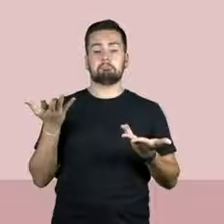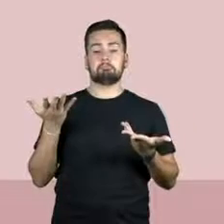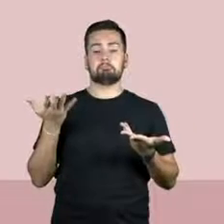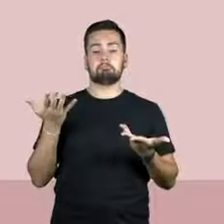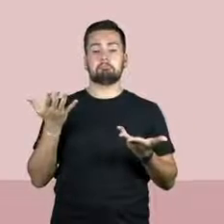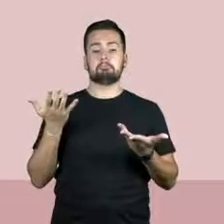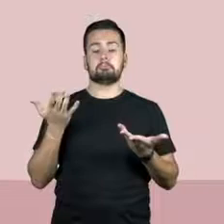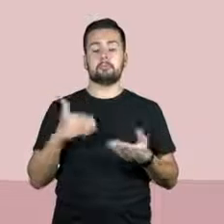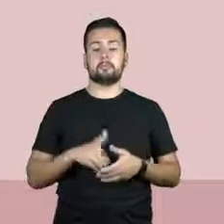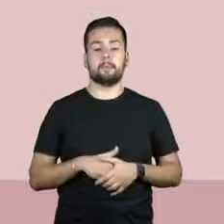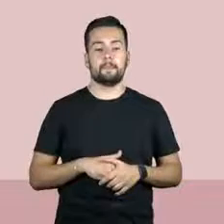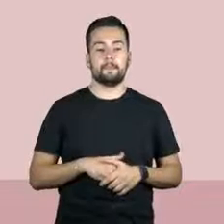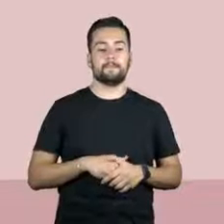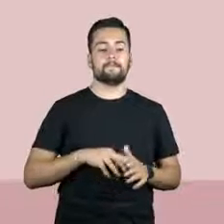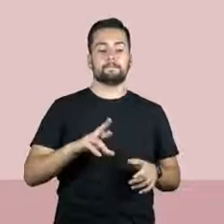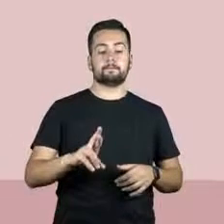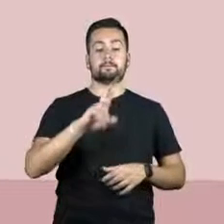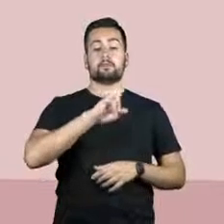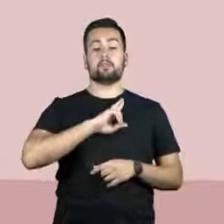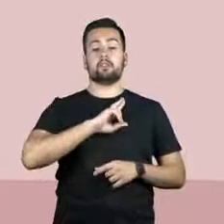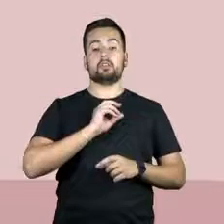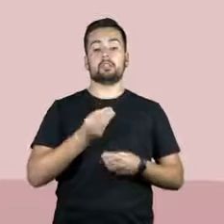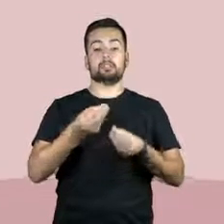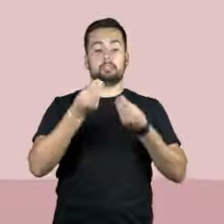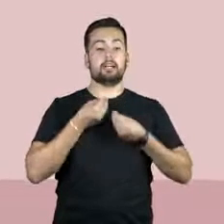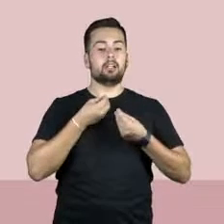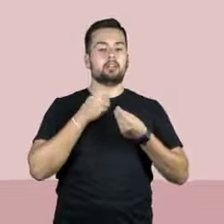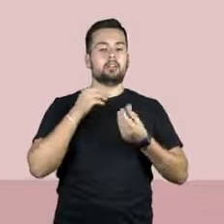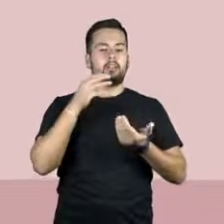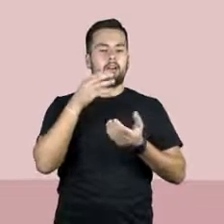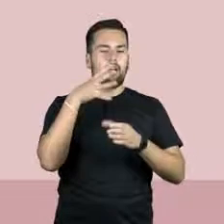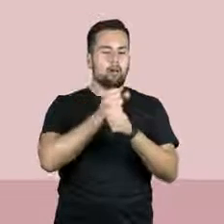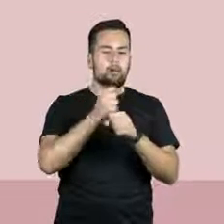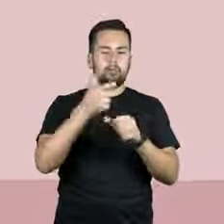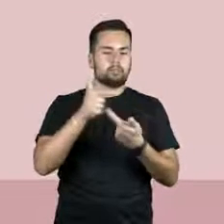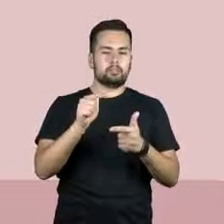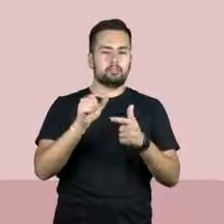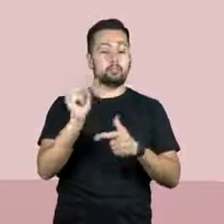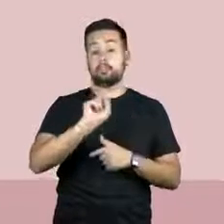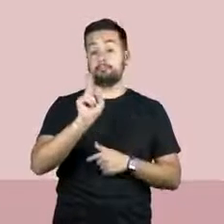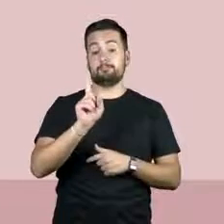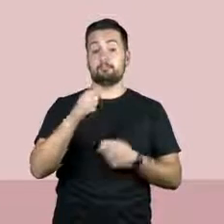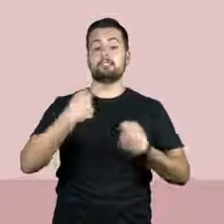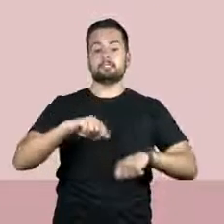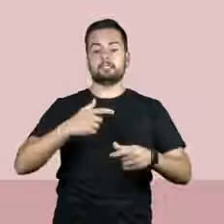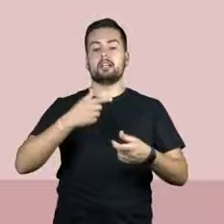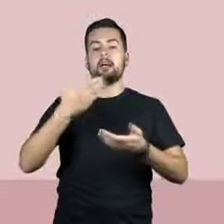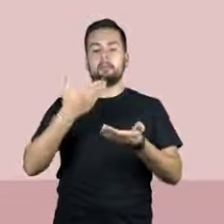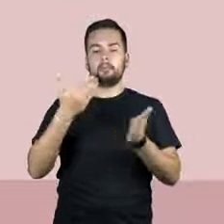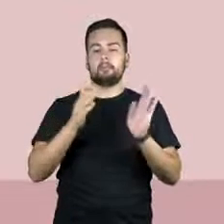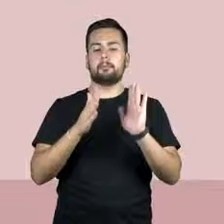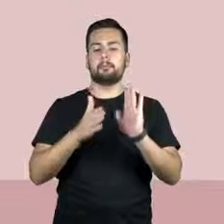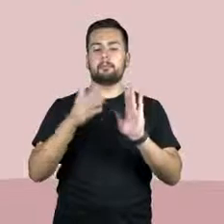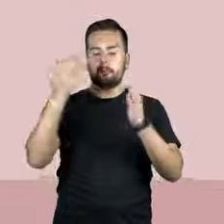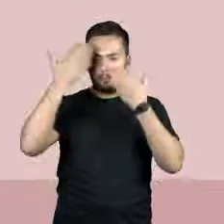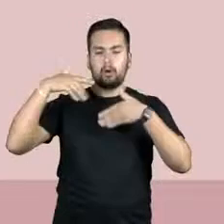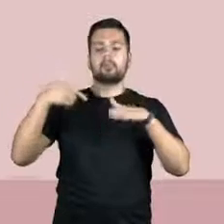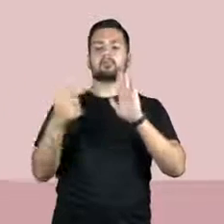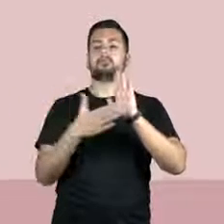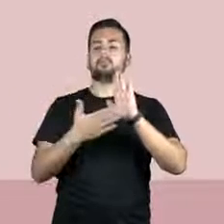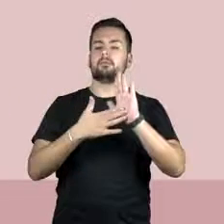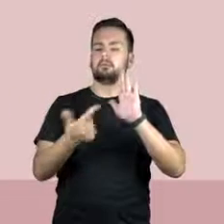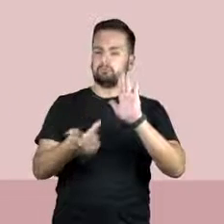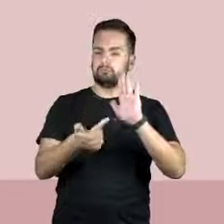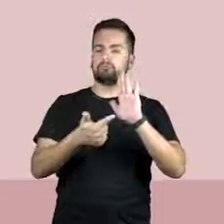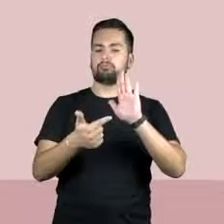A resposta ela não é dada sem o cálculo. Tá? Pode ter talude onde a situação A tem o menor fator de segurança,